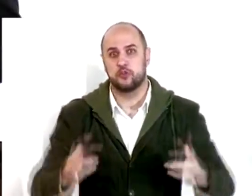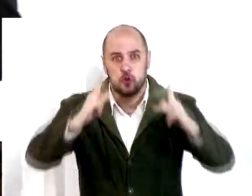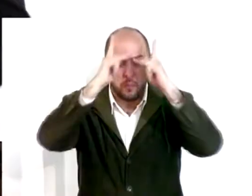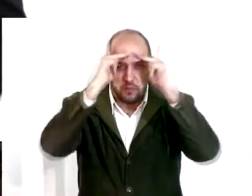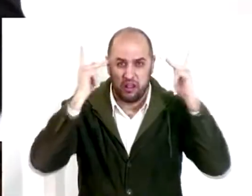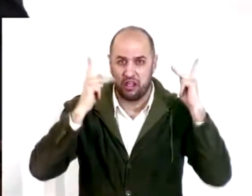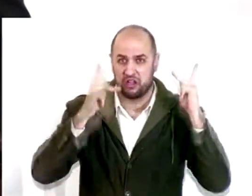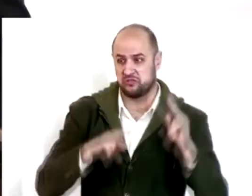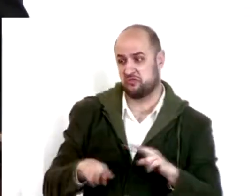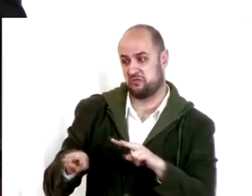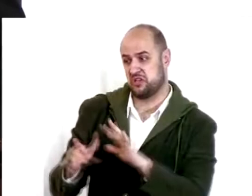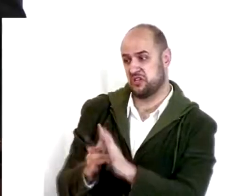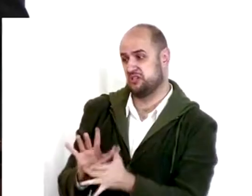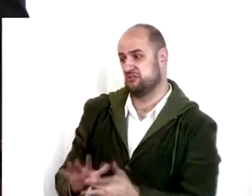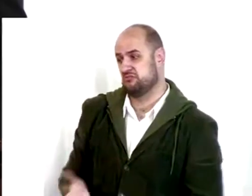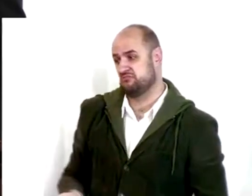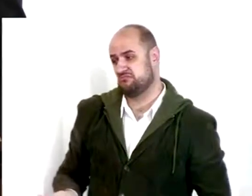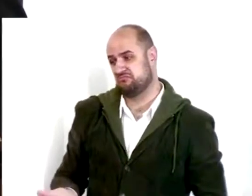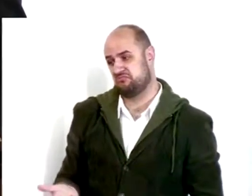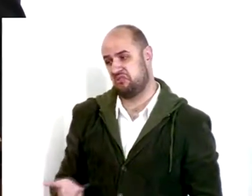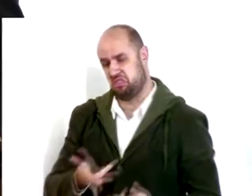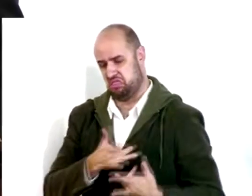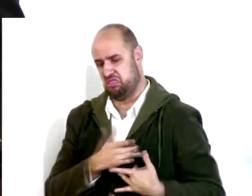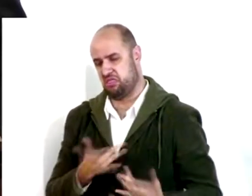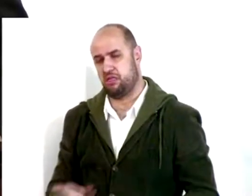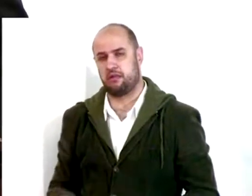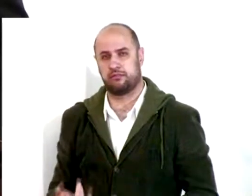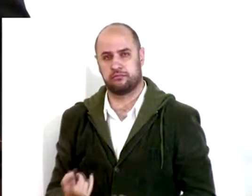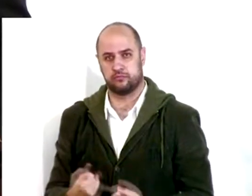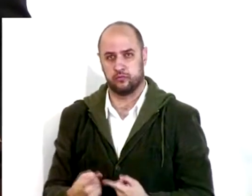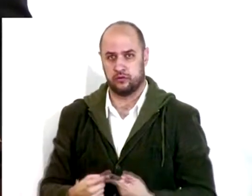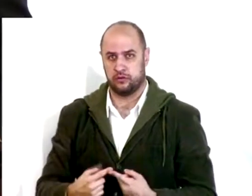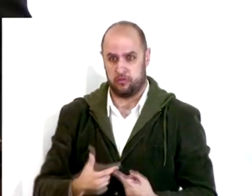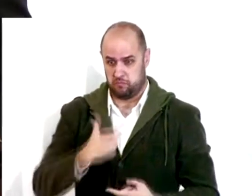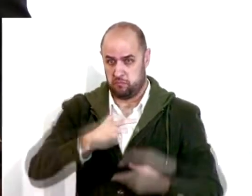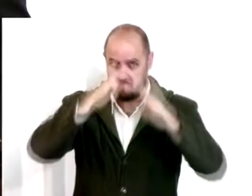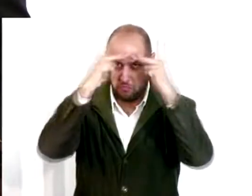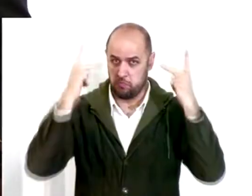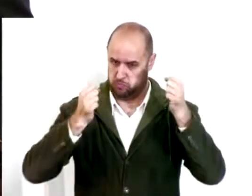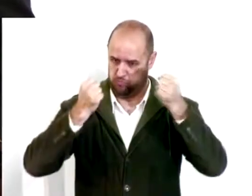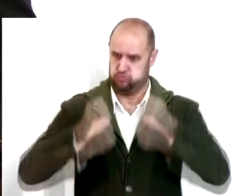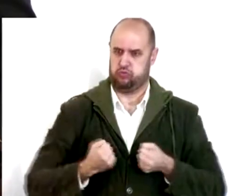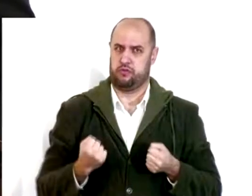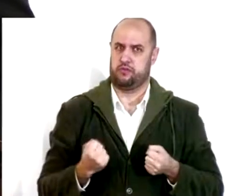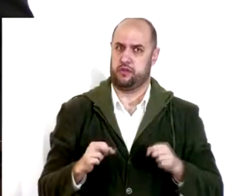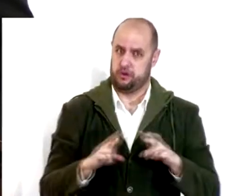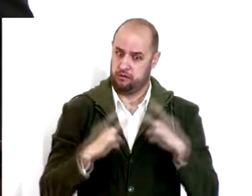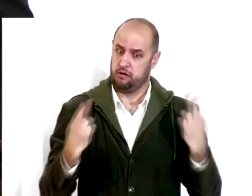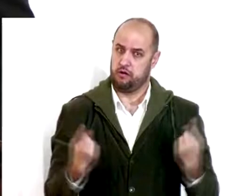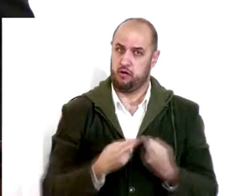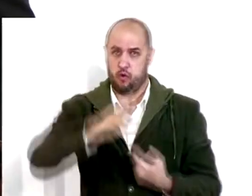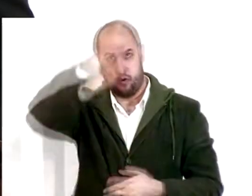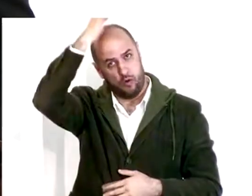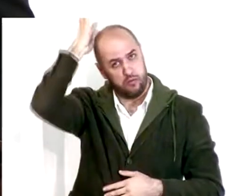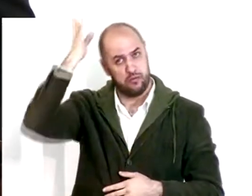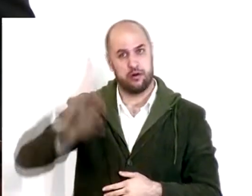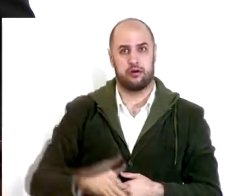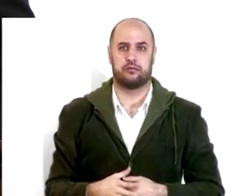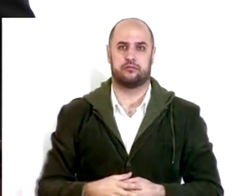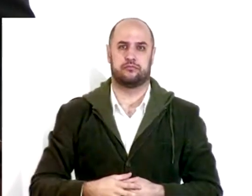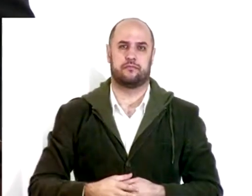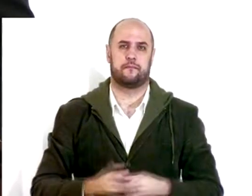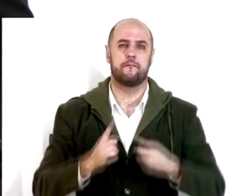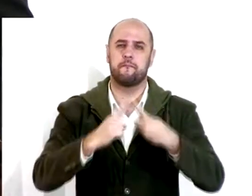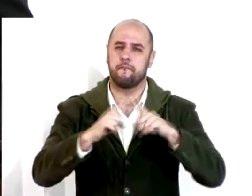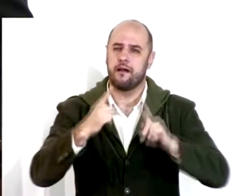ele com pena, porque ele era um homem de poder no Império Romano. mas não sabemos o que Jesus estava